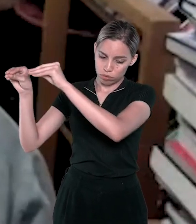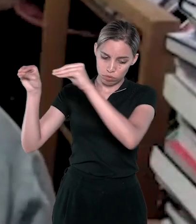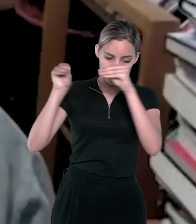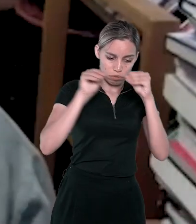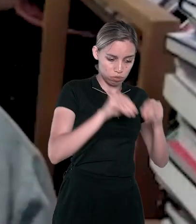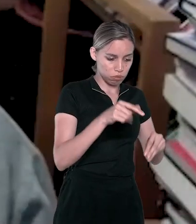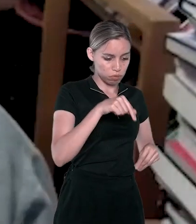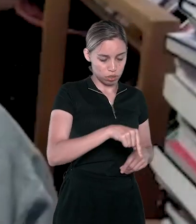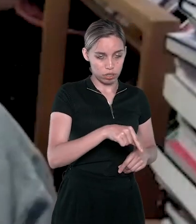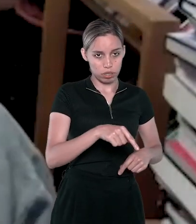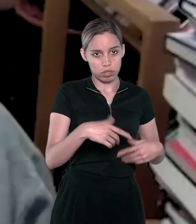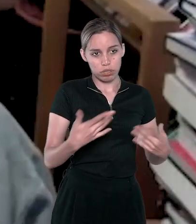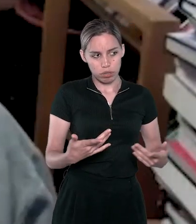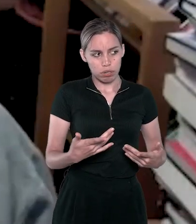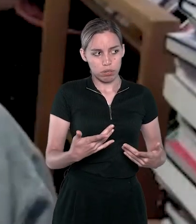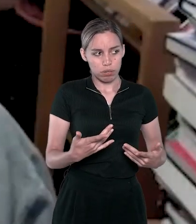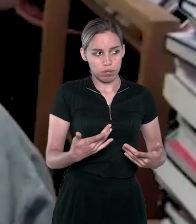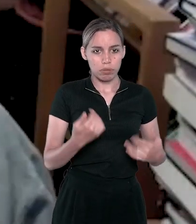sai da minha terra.